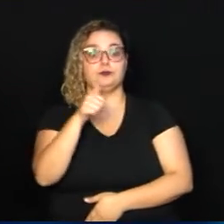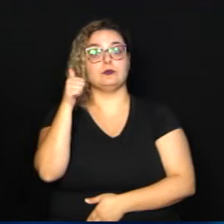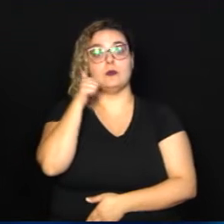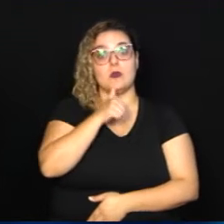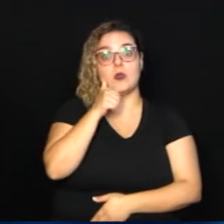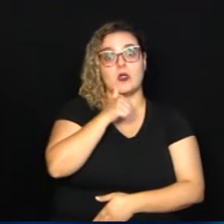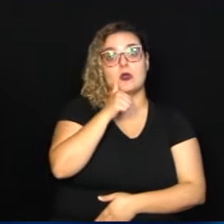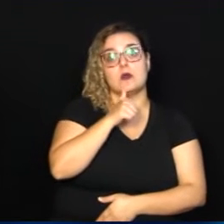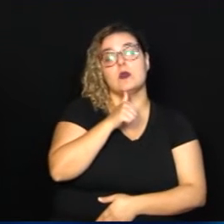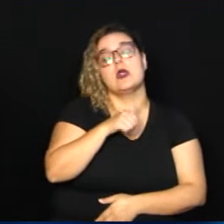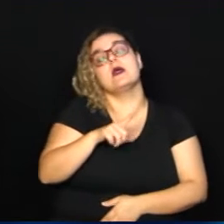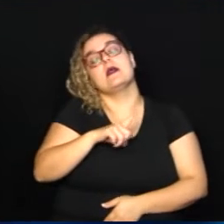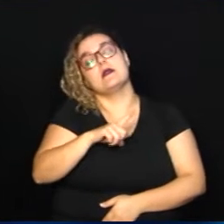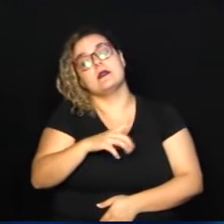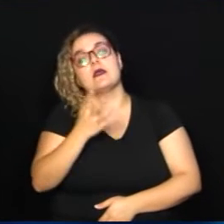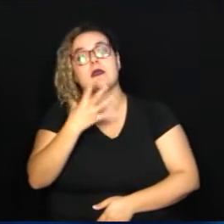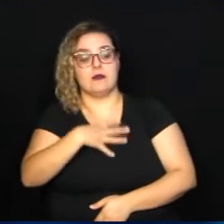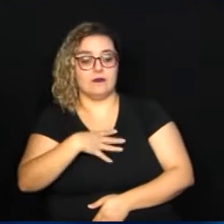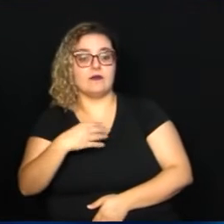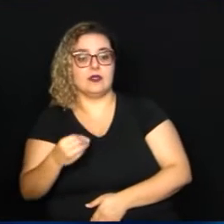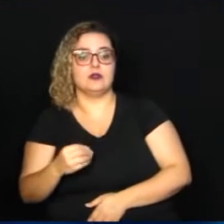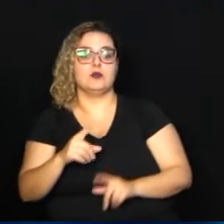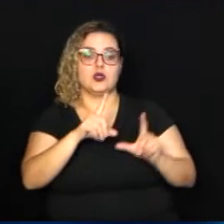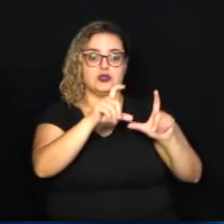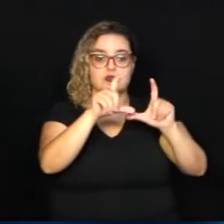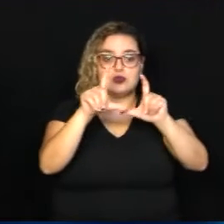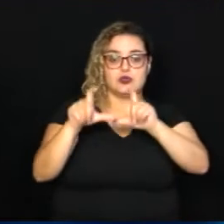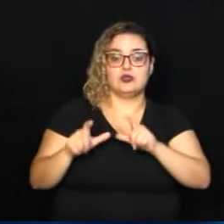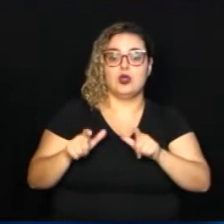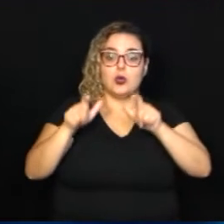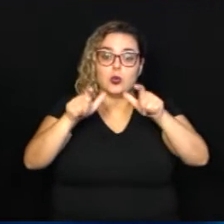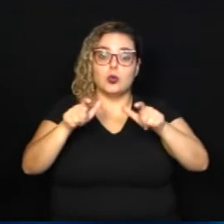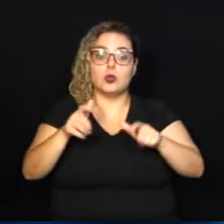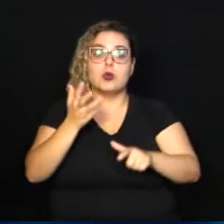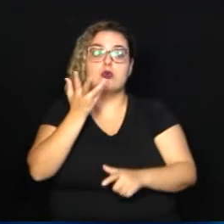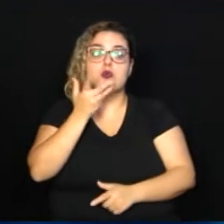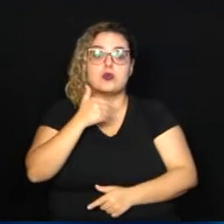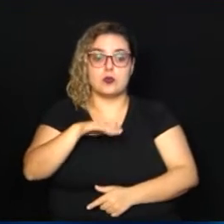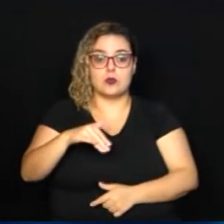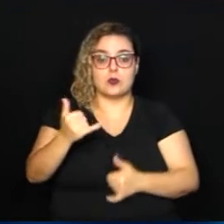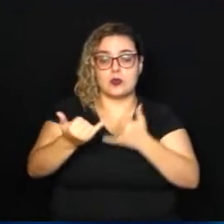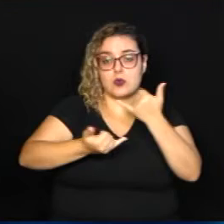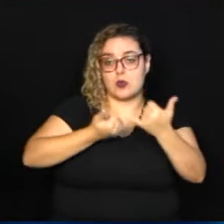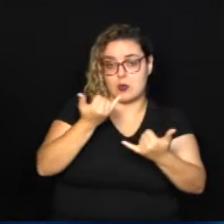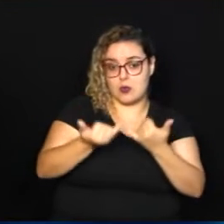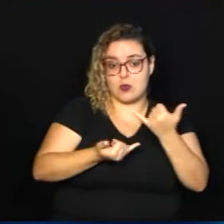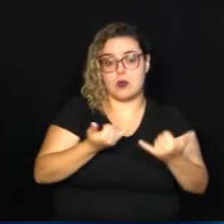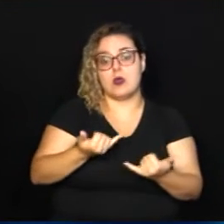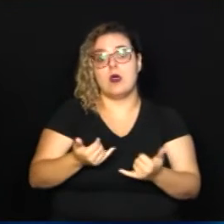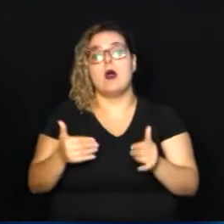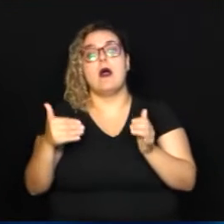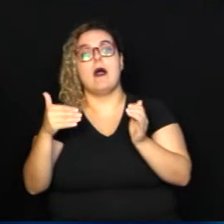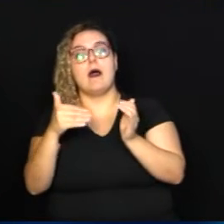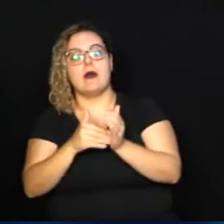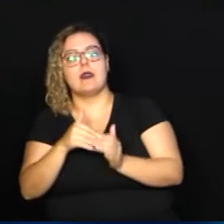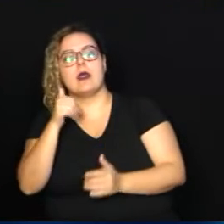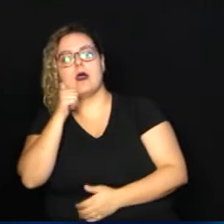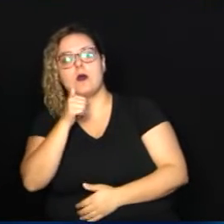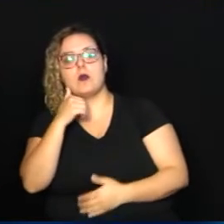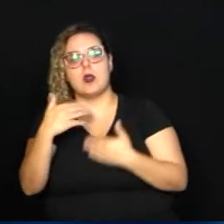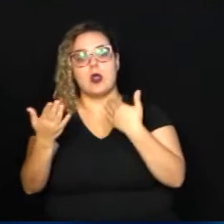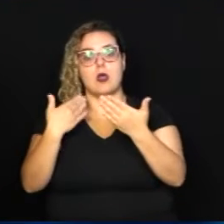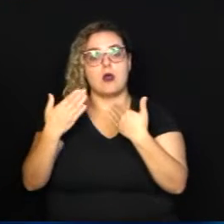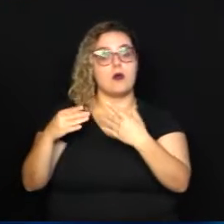tem criança, inclusive você pode ver aí na foto que tem um espaço para a criança ir brincando enquanto essa mulher fala e